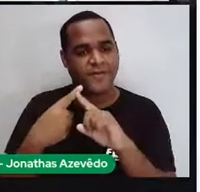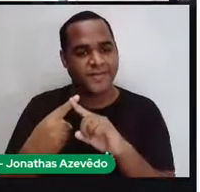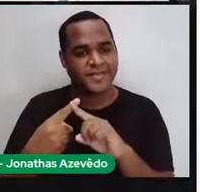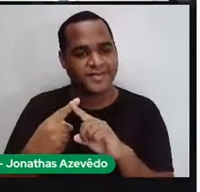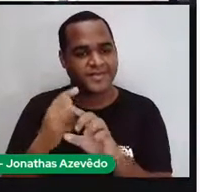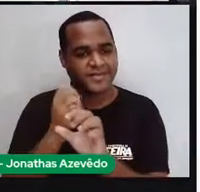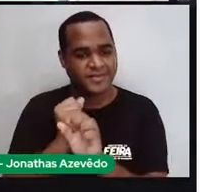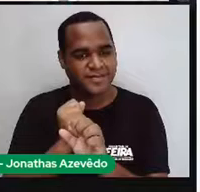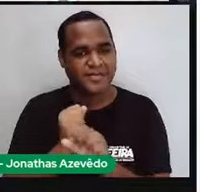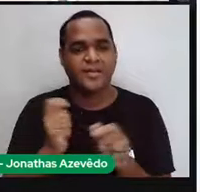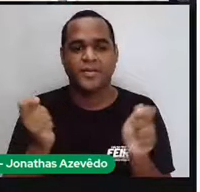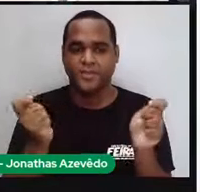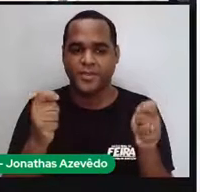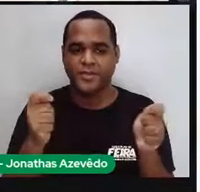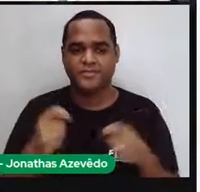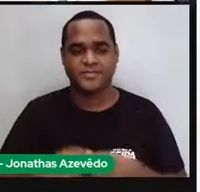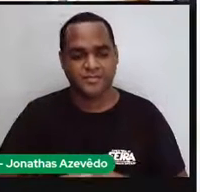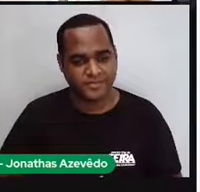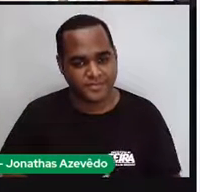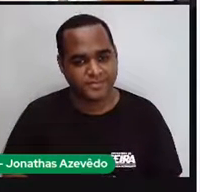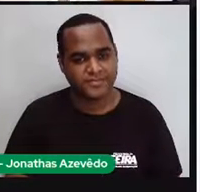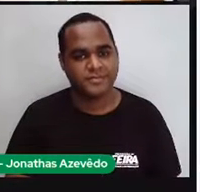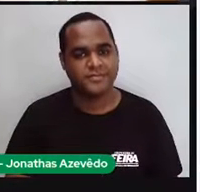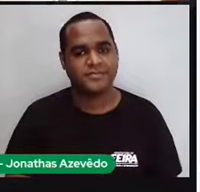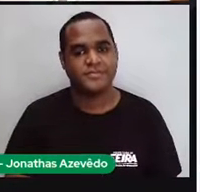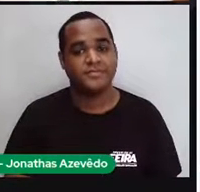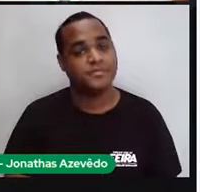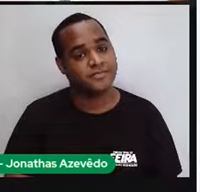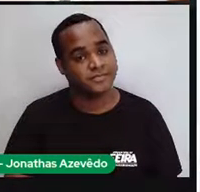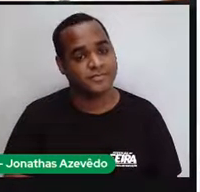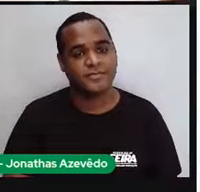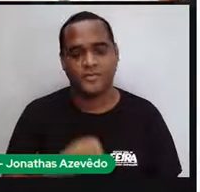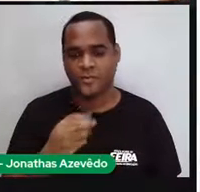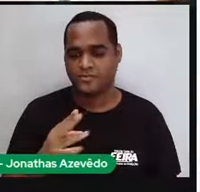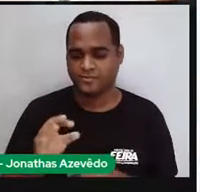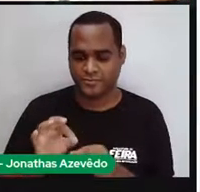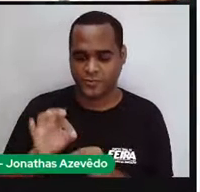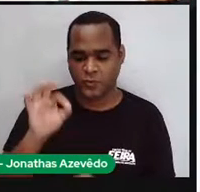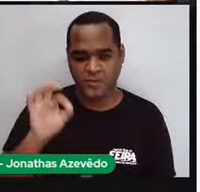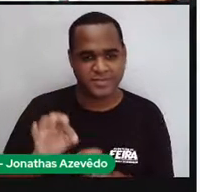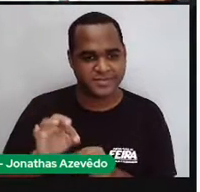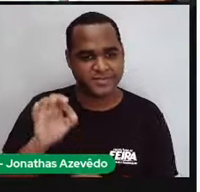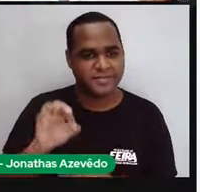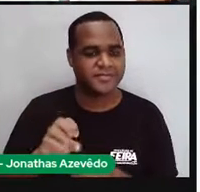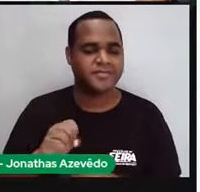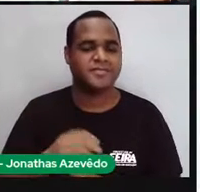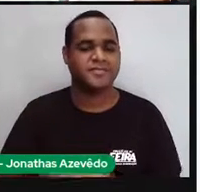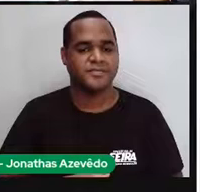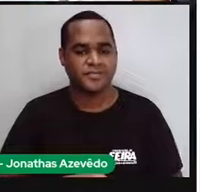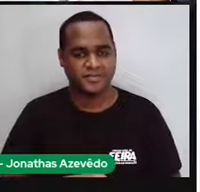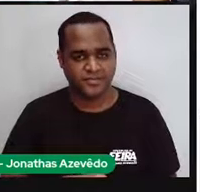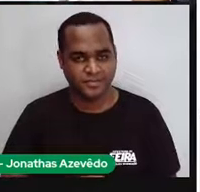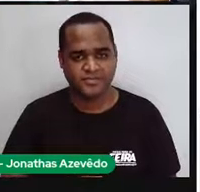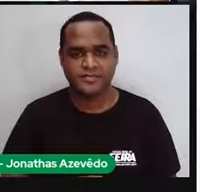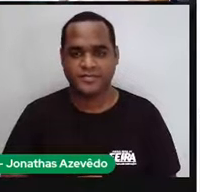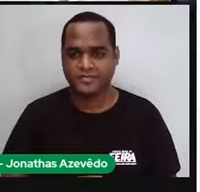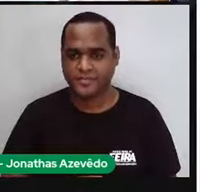a a altura ou largura tudo bem Bom